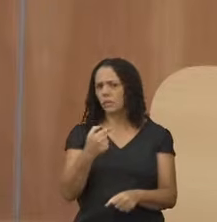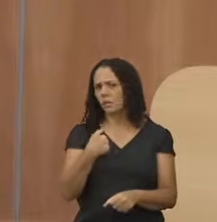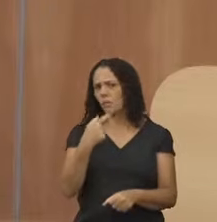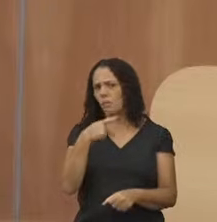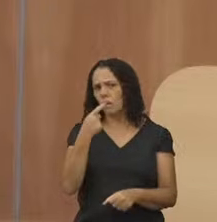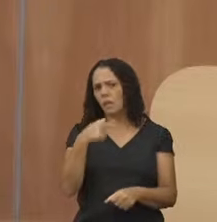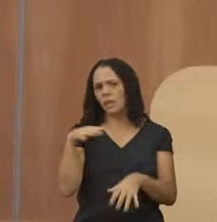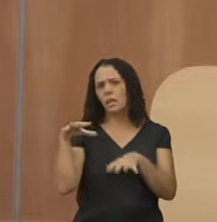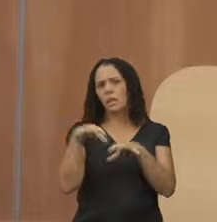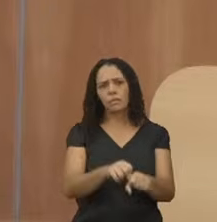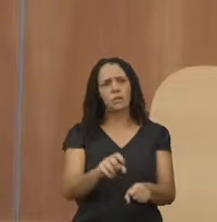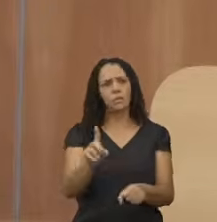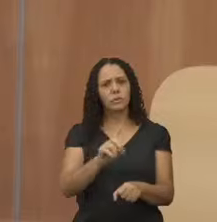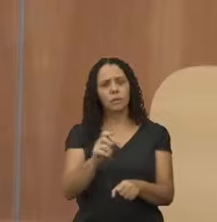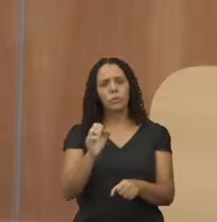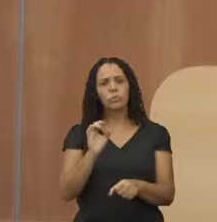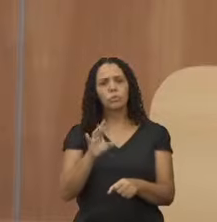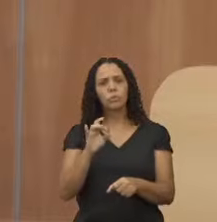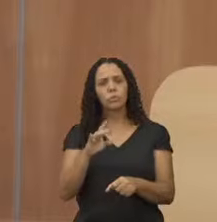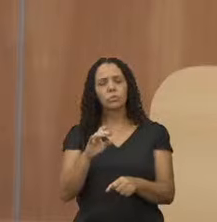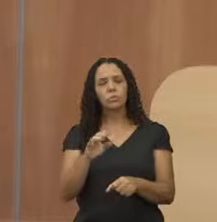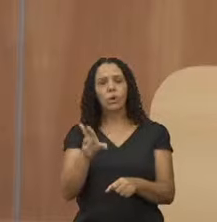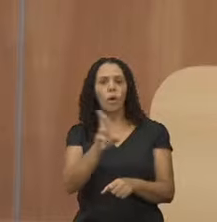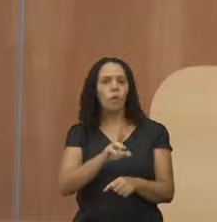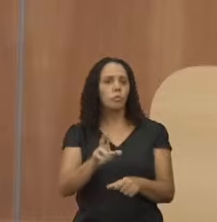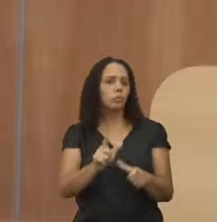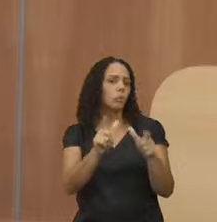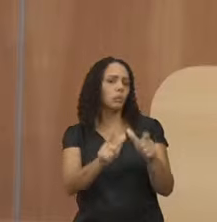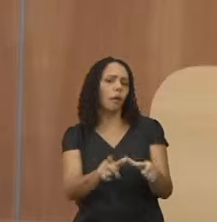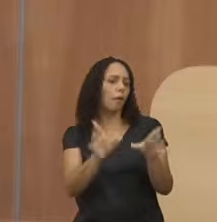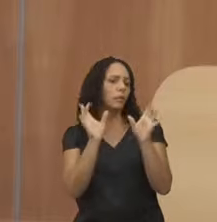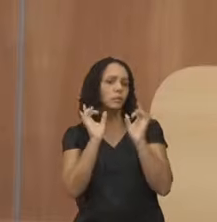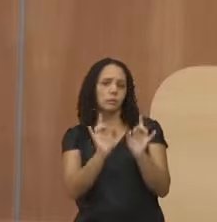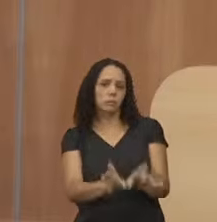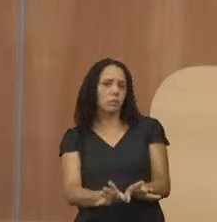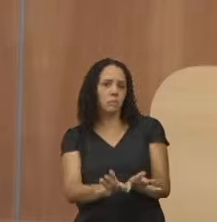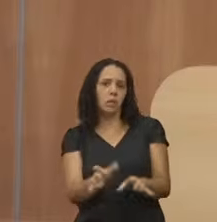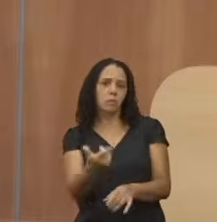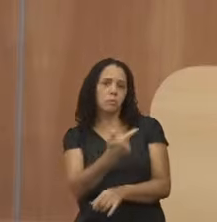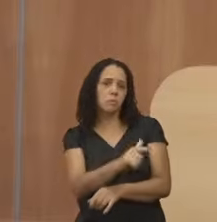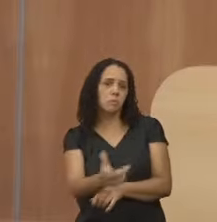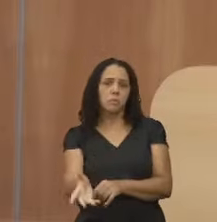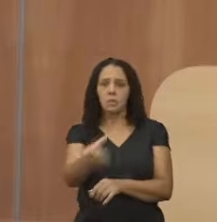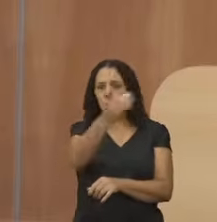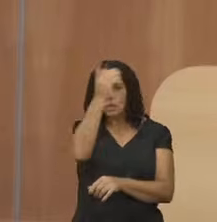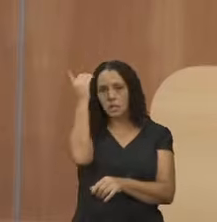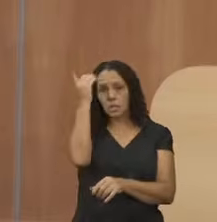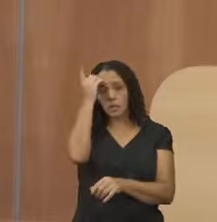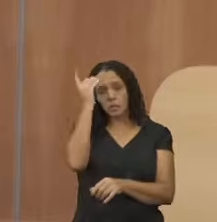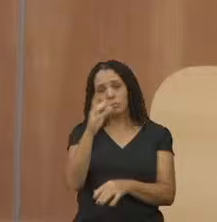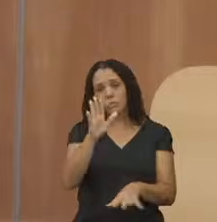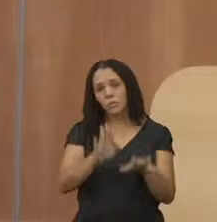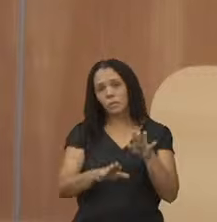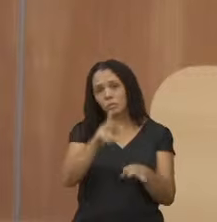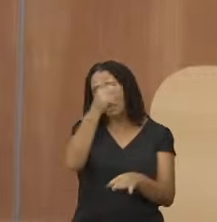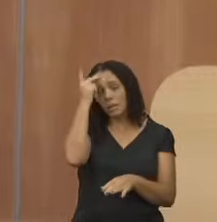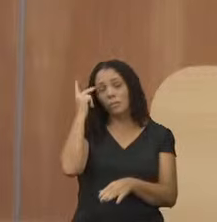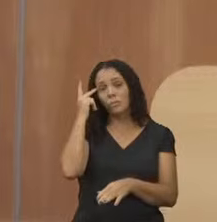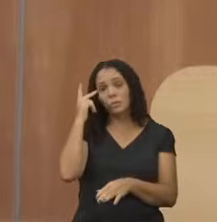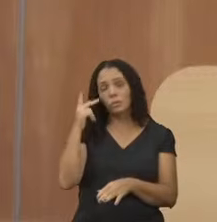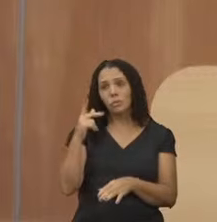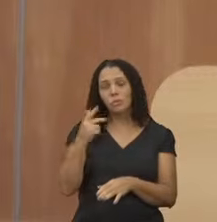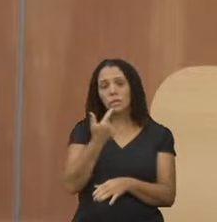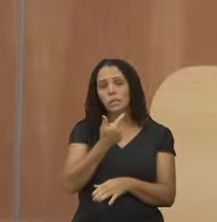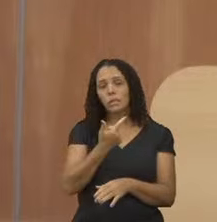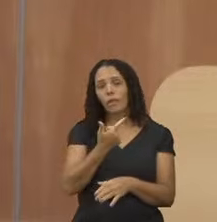é dos outros, as pessoas ocupam aonde não tem dono, aonde as pessoas têm, muitas vezes está ali ocioso, as pessoas